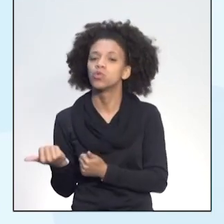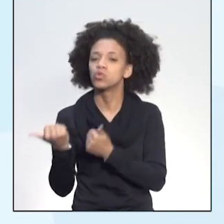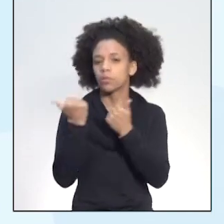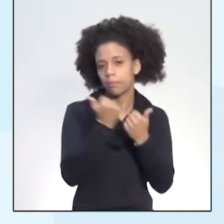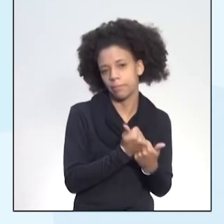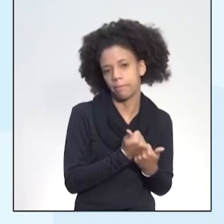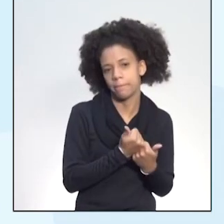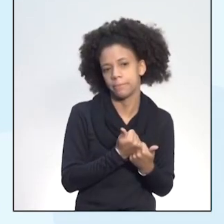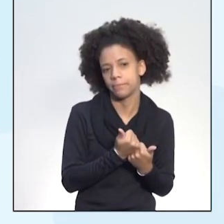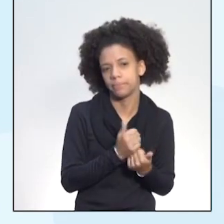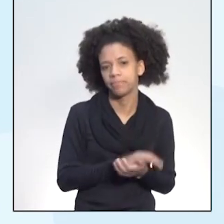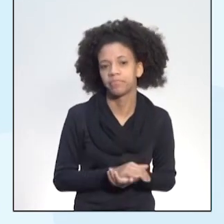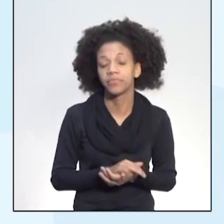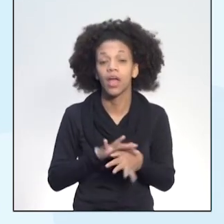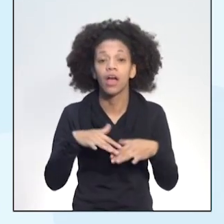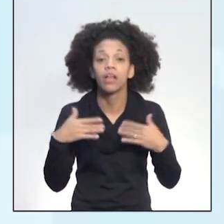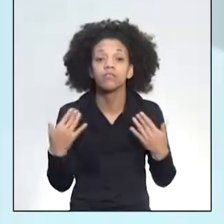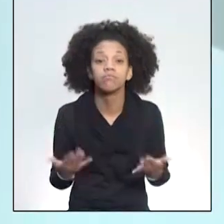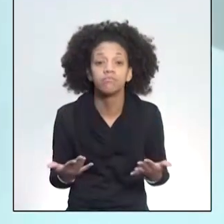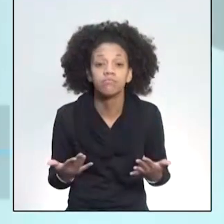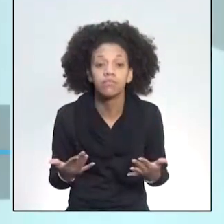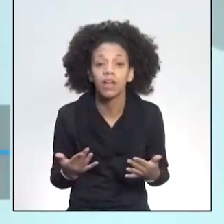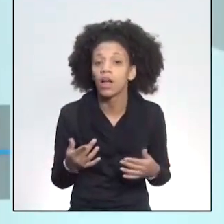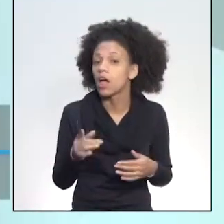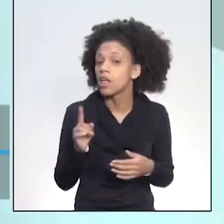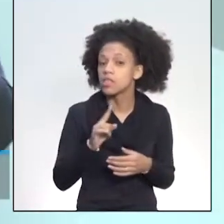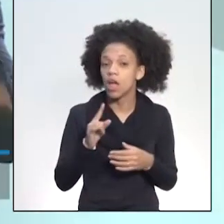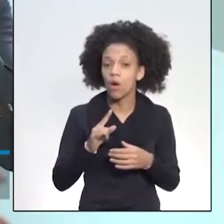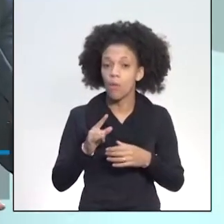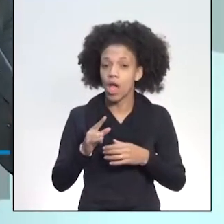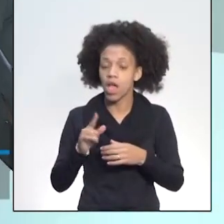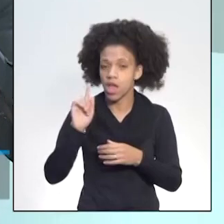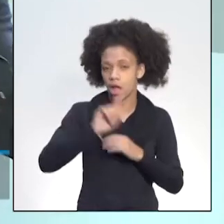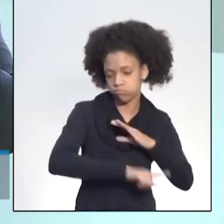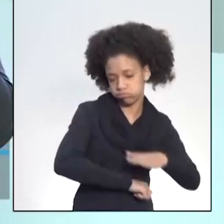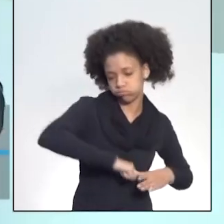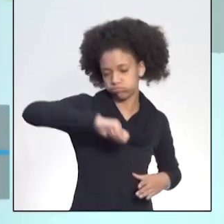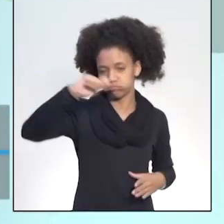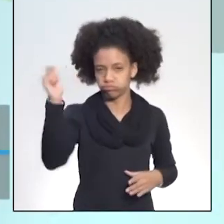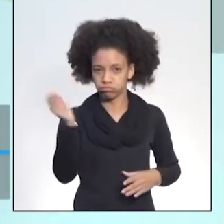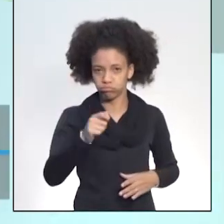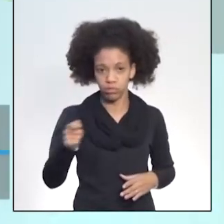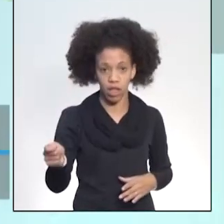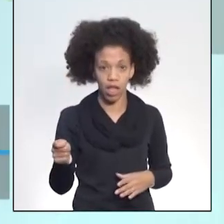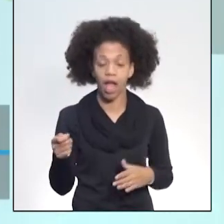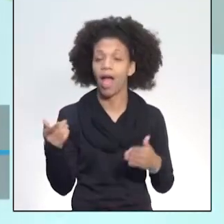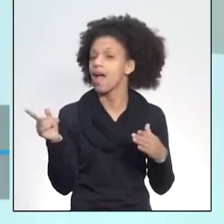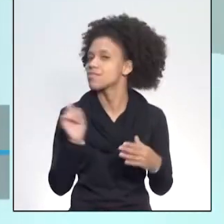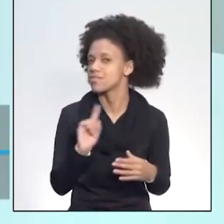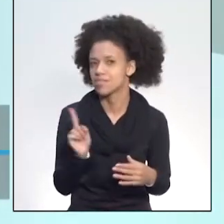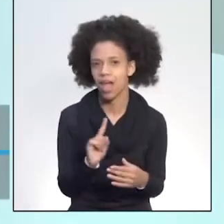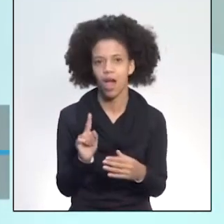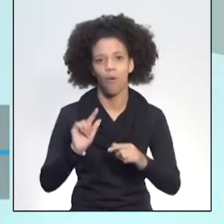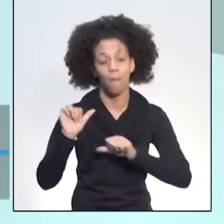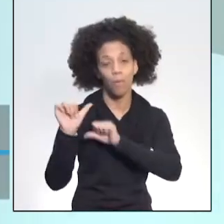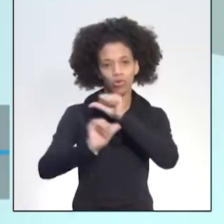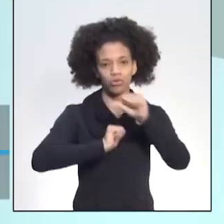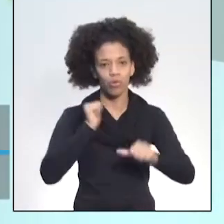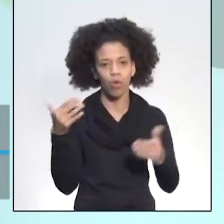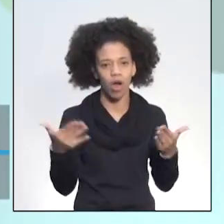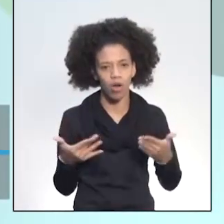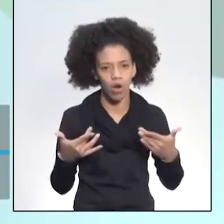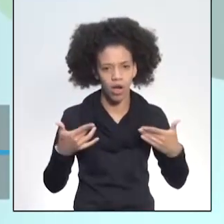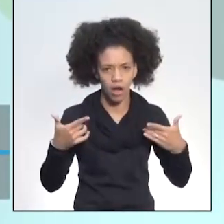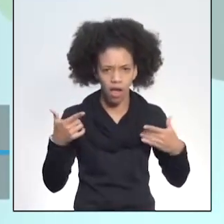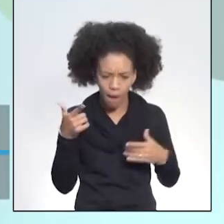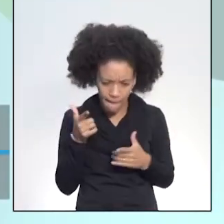bélico. Ou seja, não é mais mosquetes e nem espadas. Agora são armas de guerra, de destruição